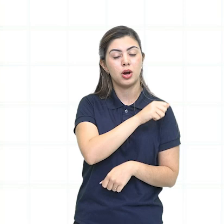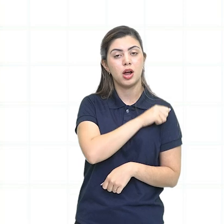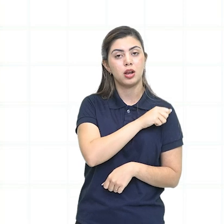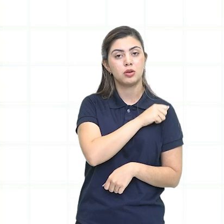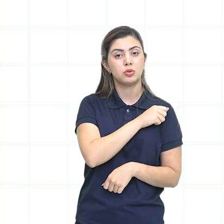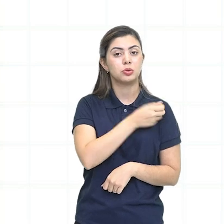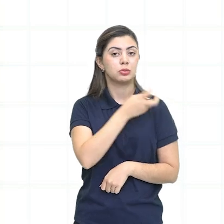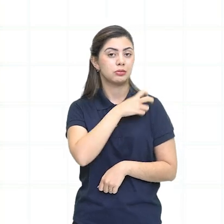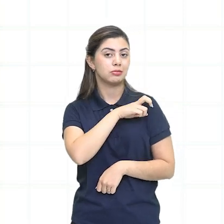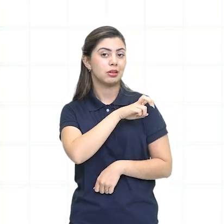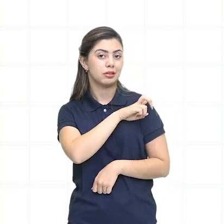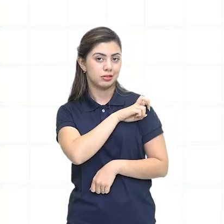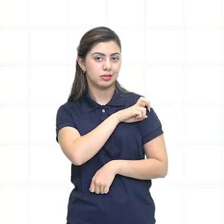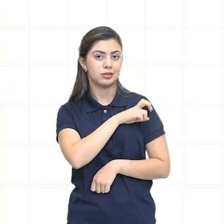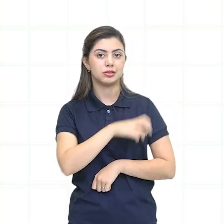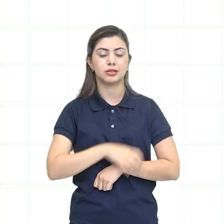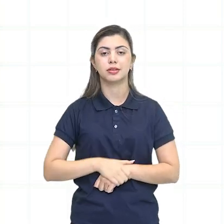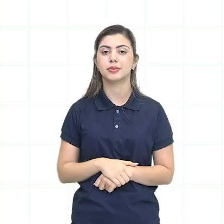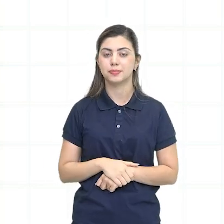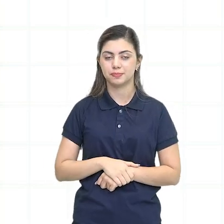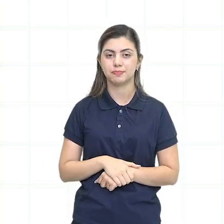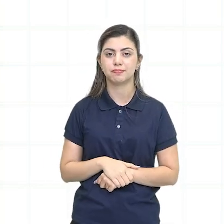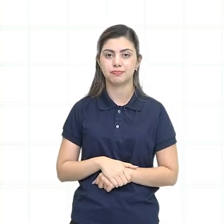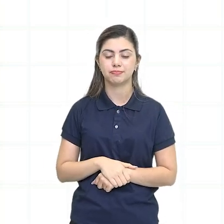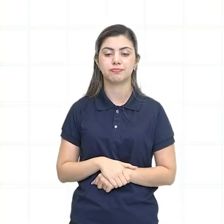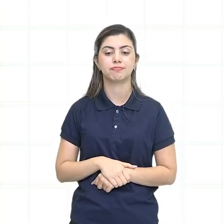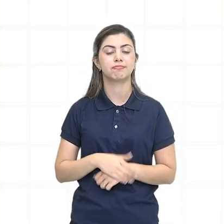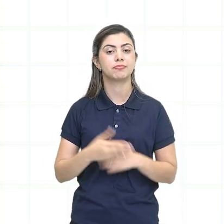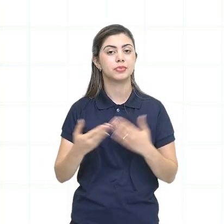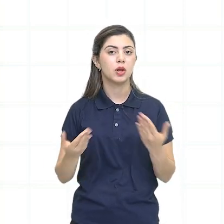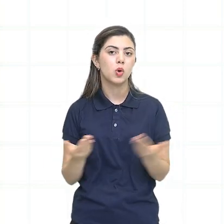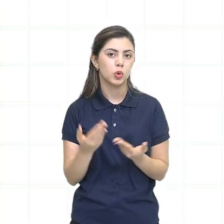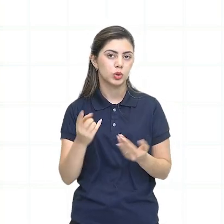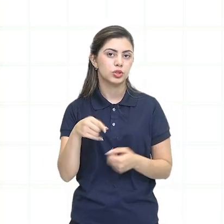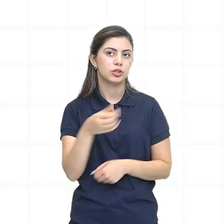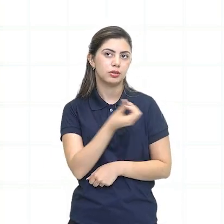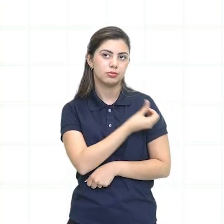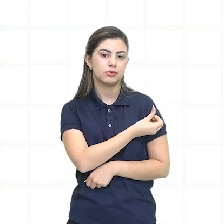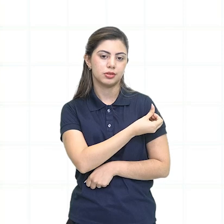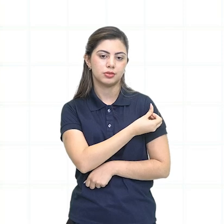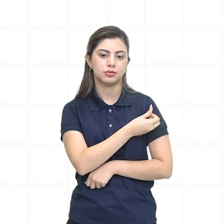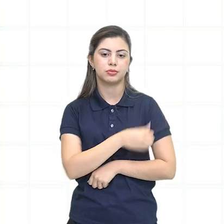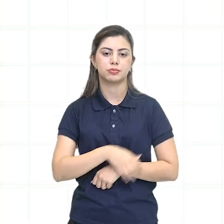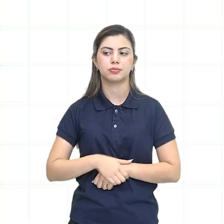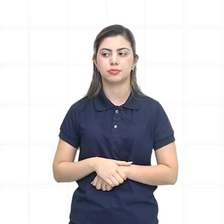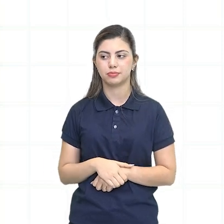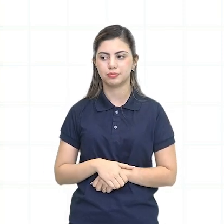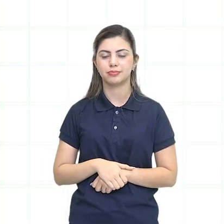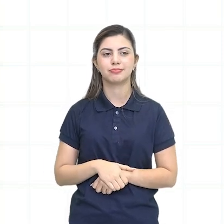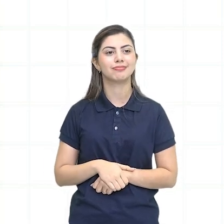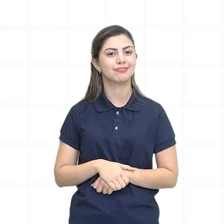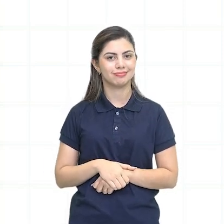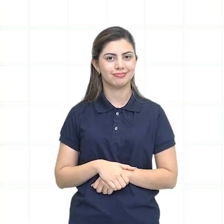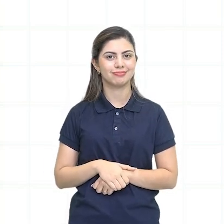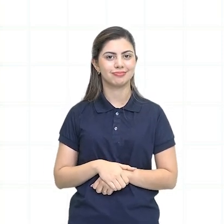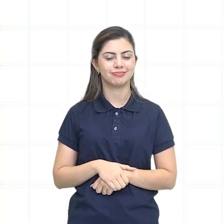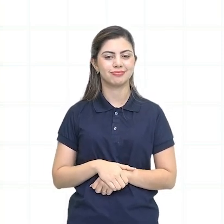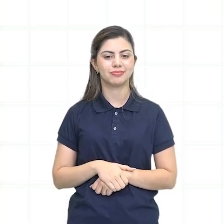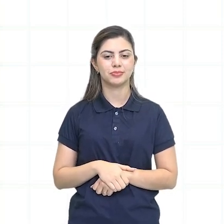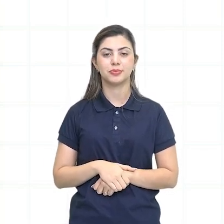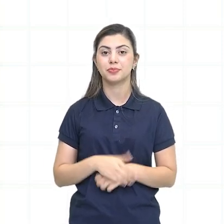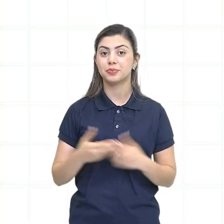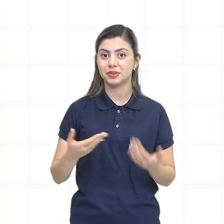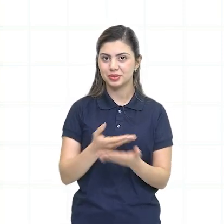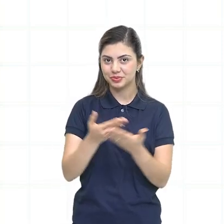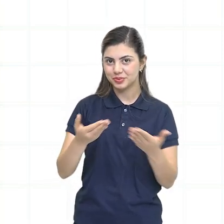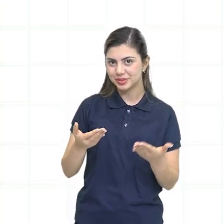5ª série, né? Que hoje é o 6º ano. Então, deu